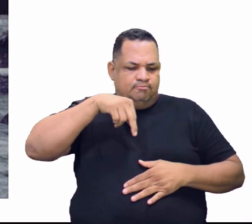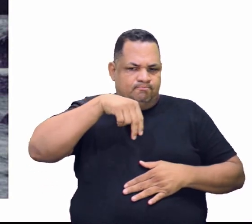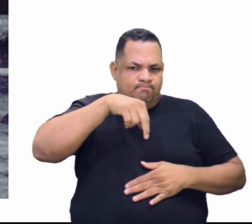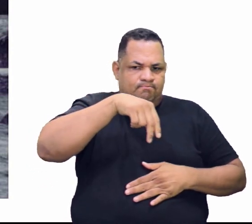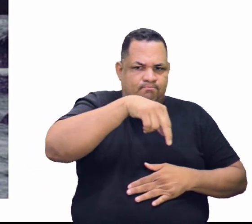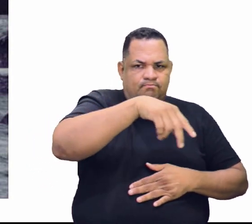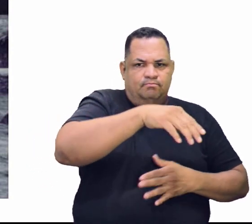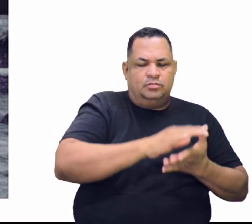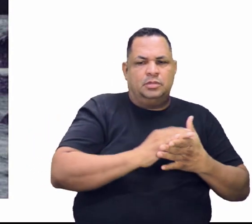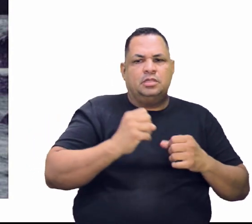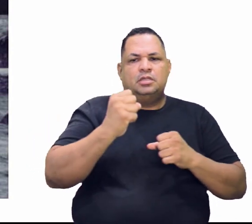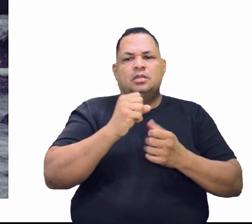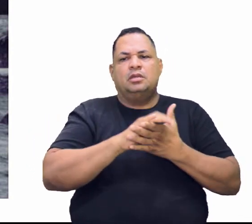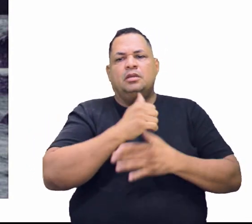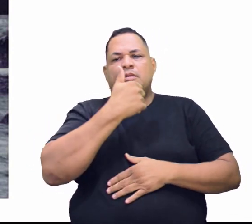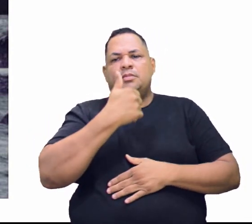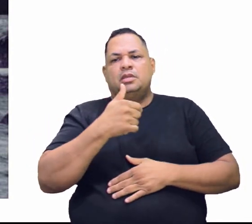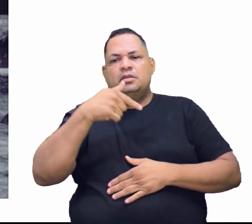um total de